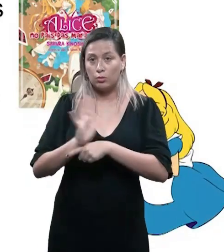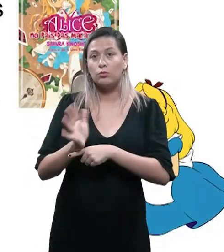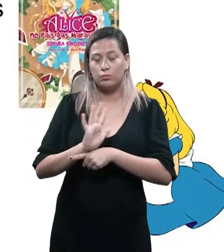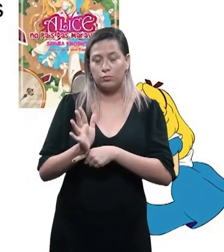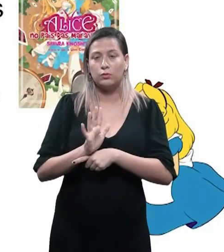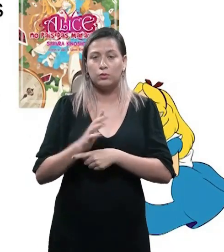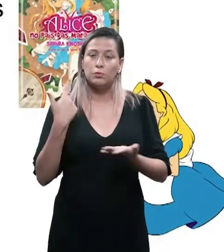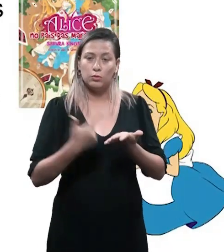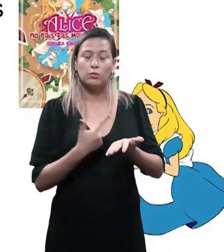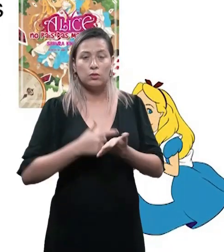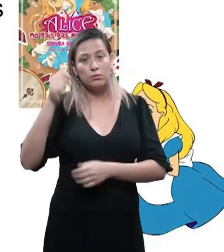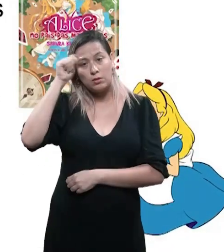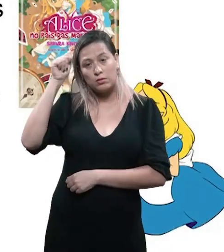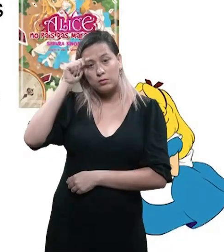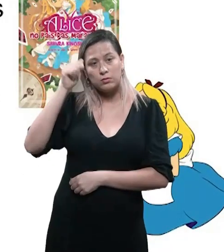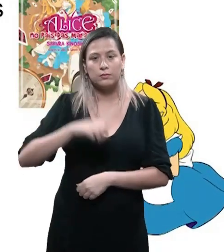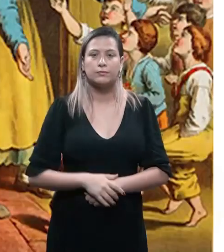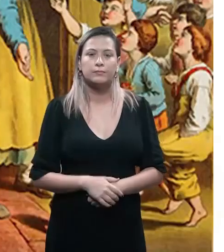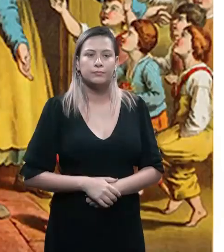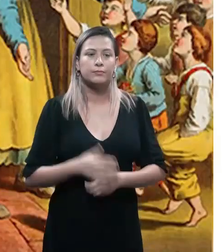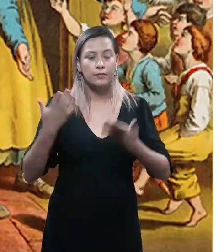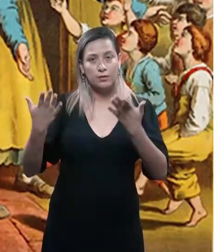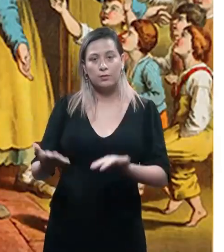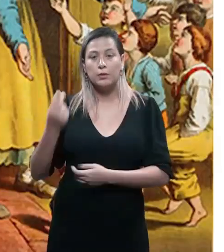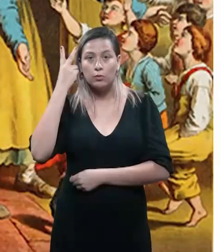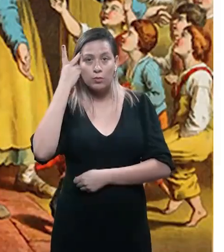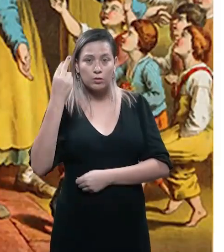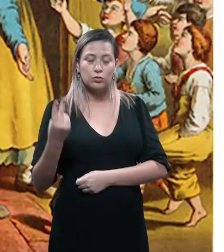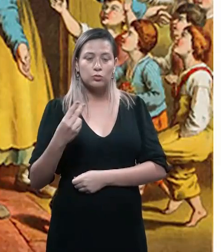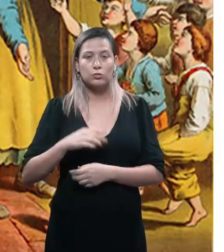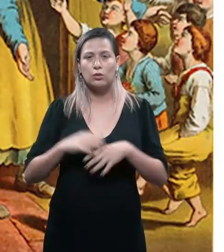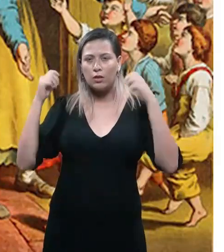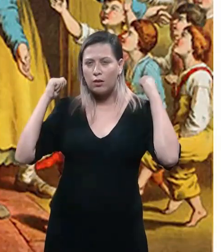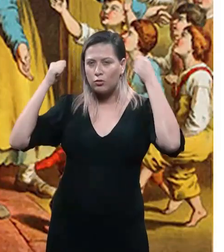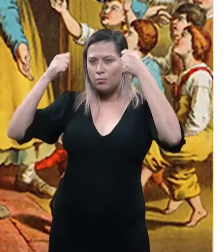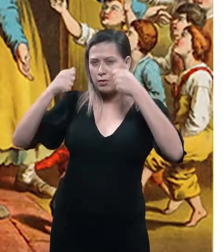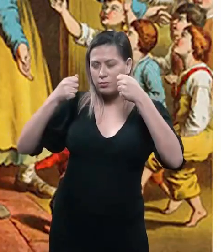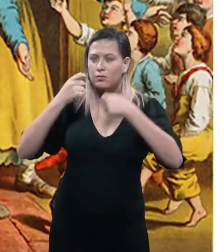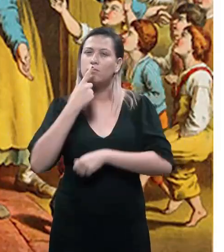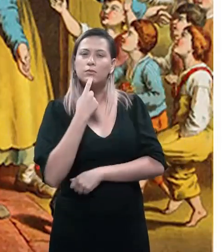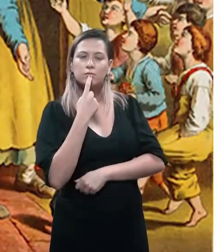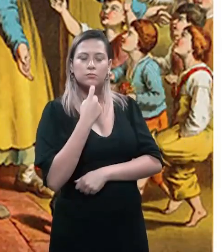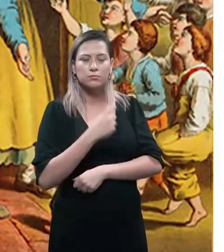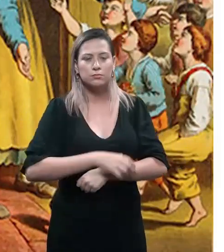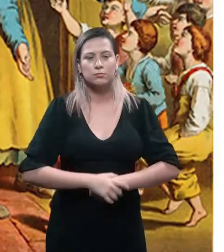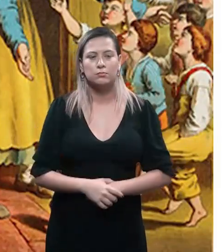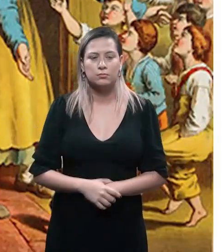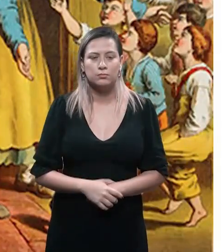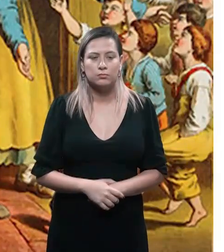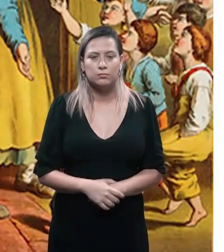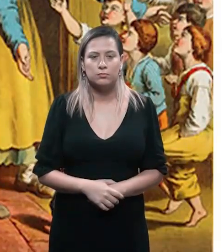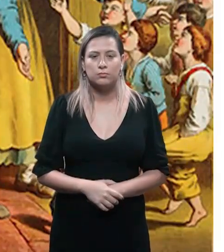do filme, do livro Alice. Digo a mesma coisa com a história de Chapeuzinho Vermelho, com a história